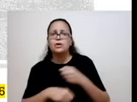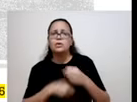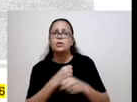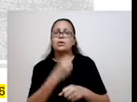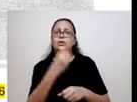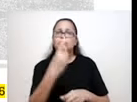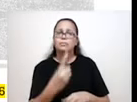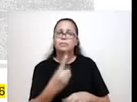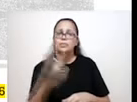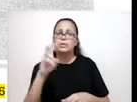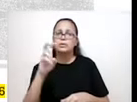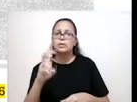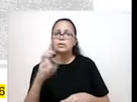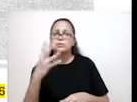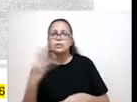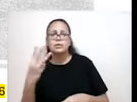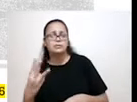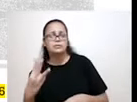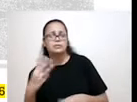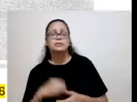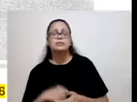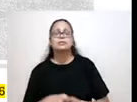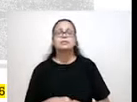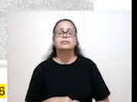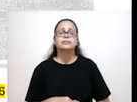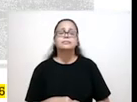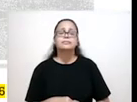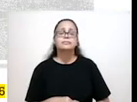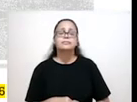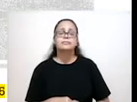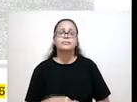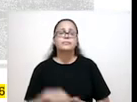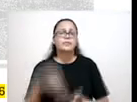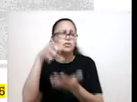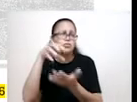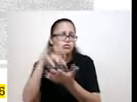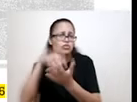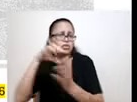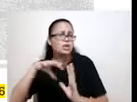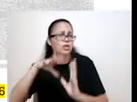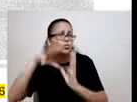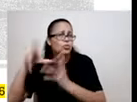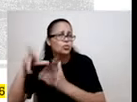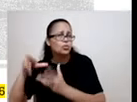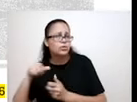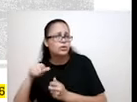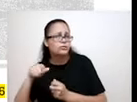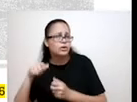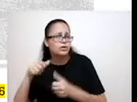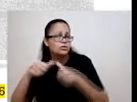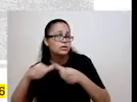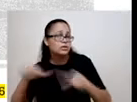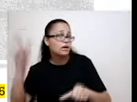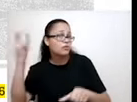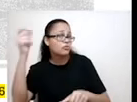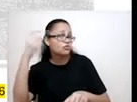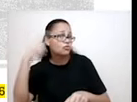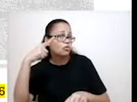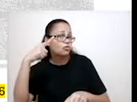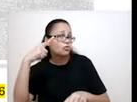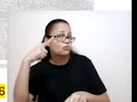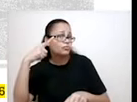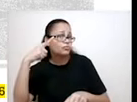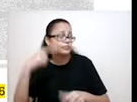1543 que no centro do universo estava o Sol, que é a